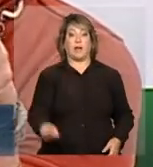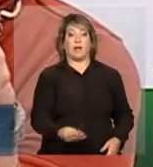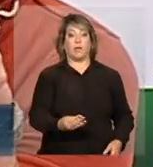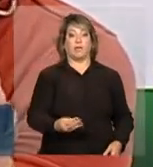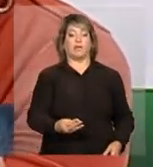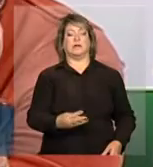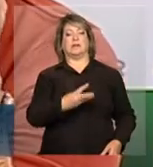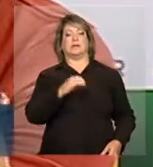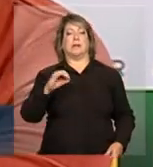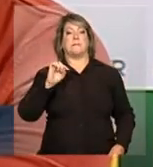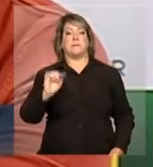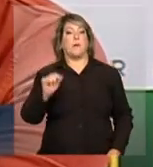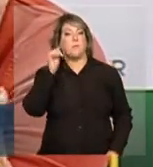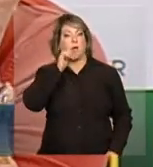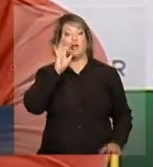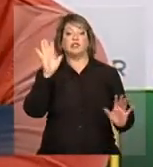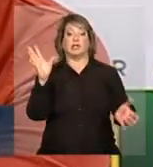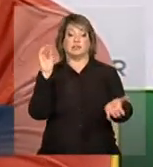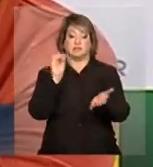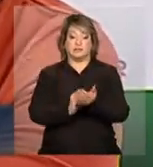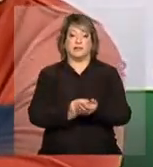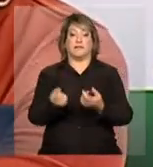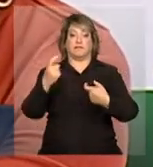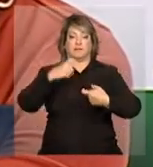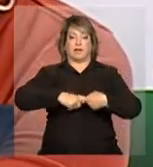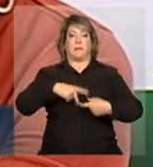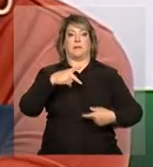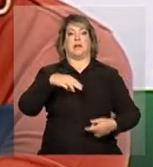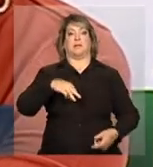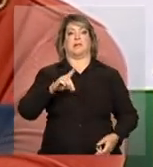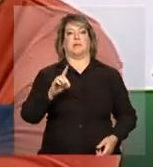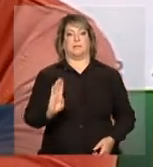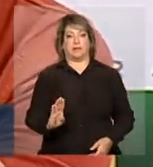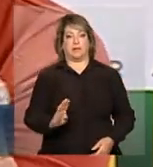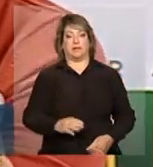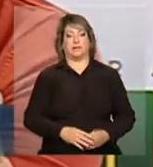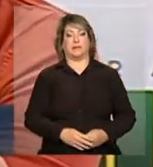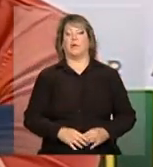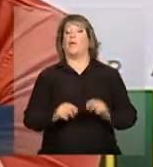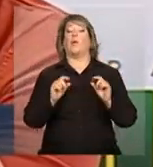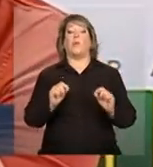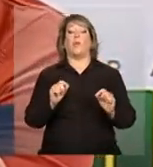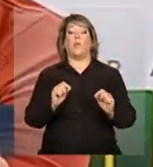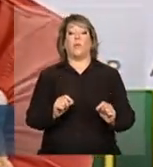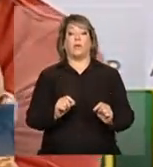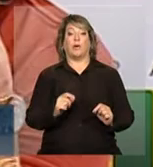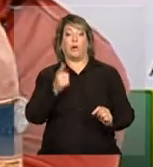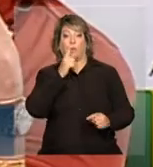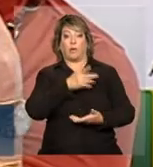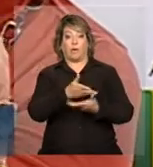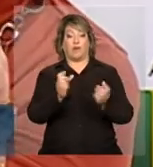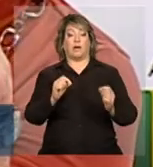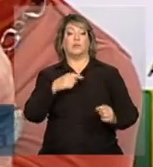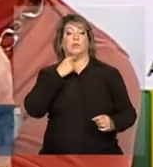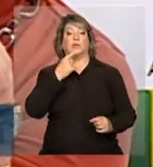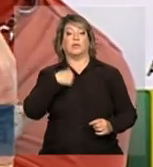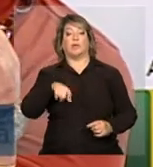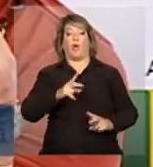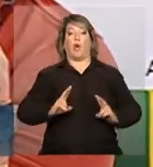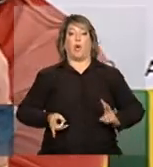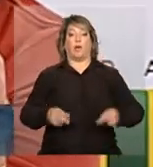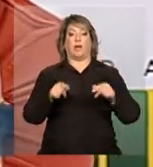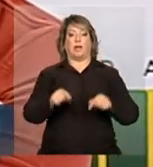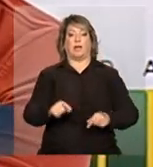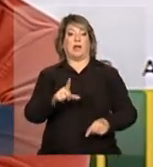mulheres já inscritas, filiadas ao PMDB. O que ocorre, não adianta nós continuarmos com esse negócio de